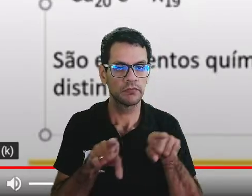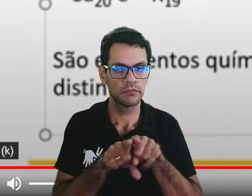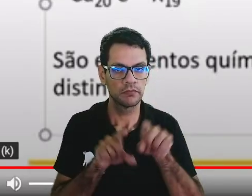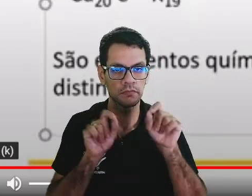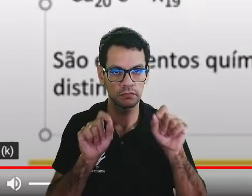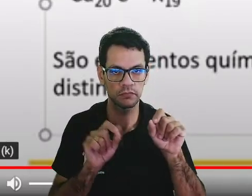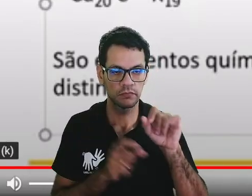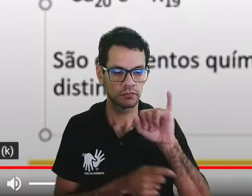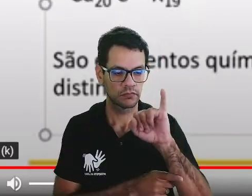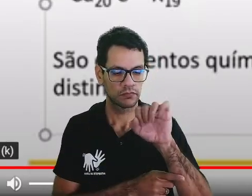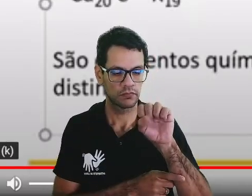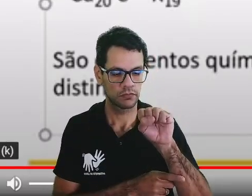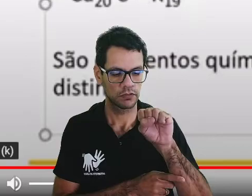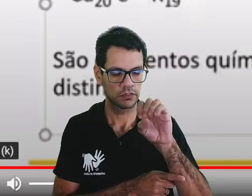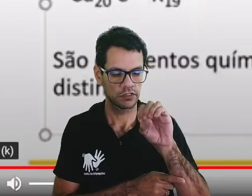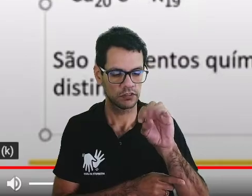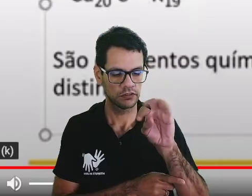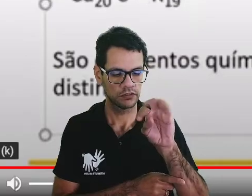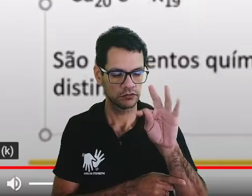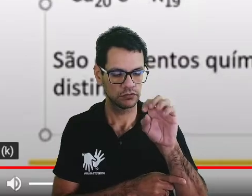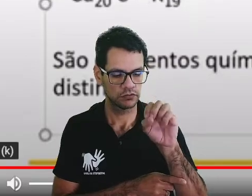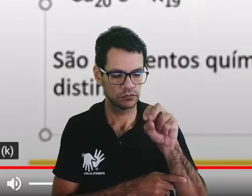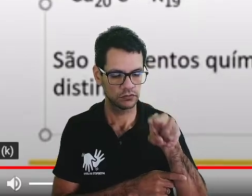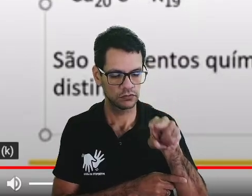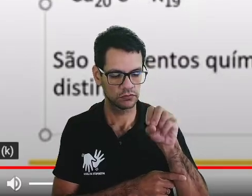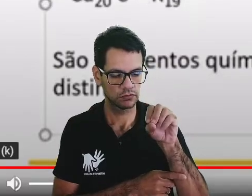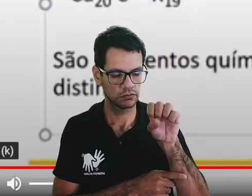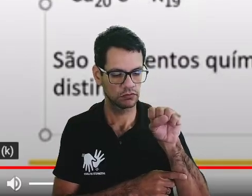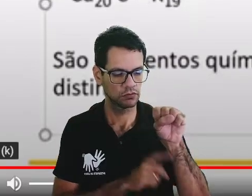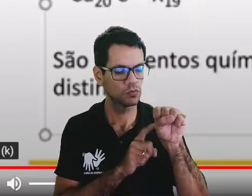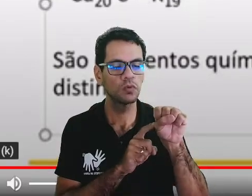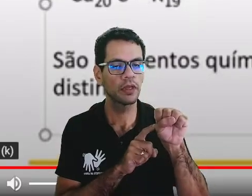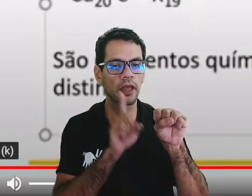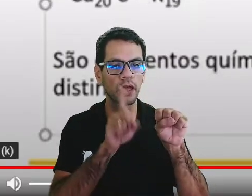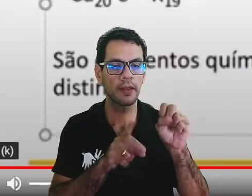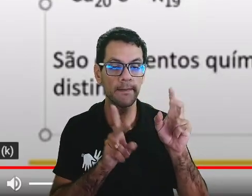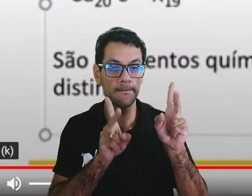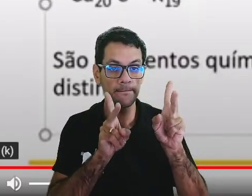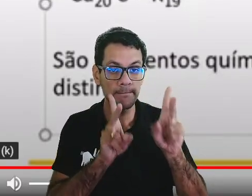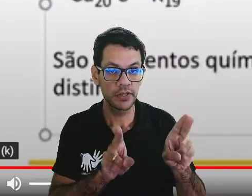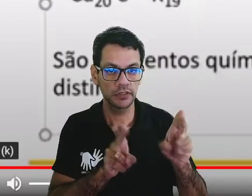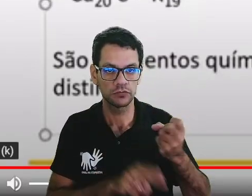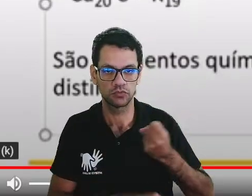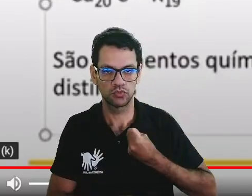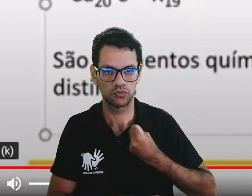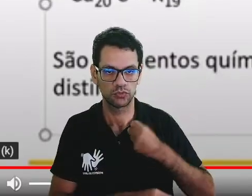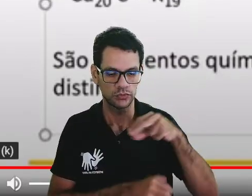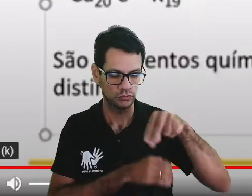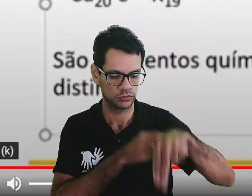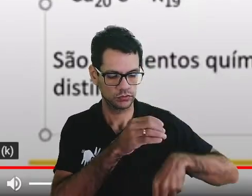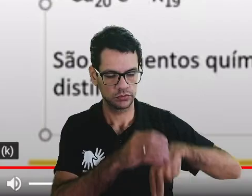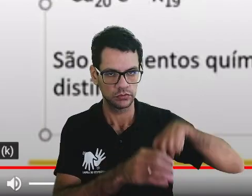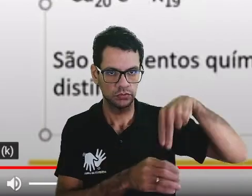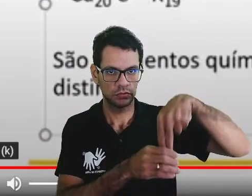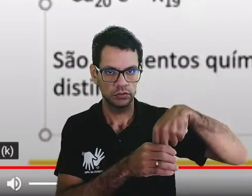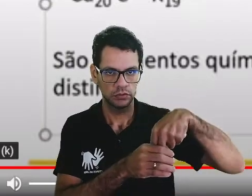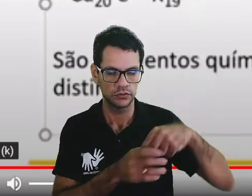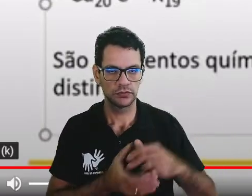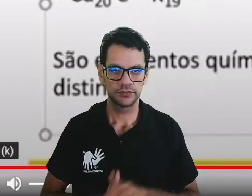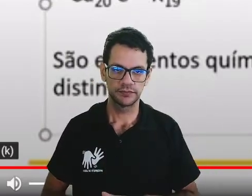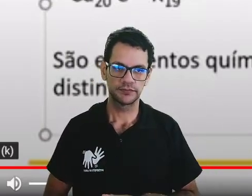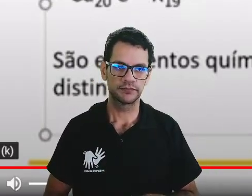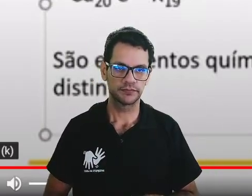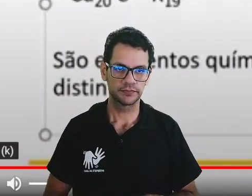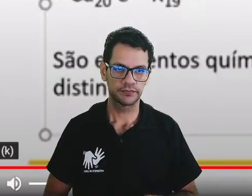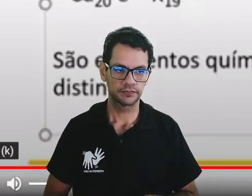os isótonos, tá? Então, são aqueles que possuem o mesmo número de nêutrons, né? N aqui.